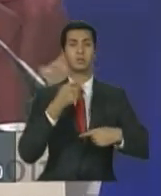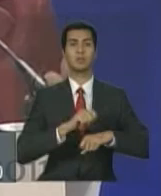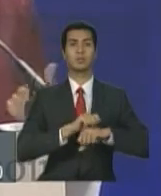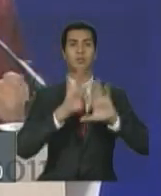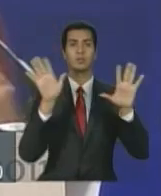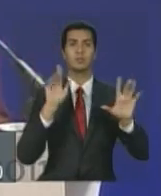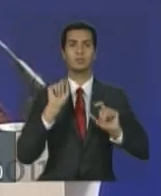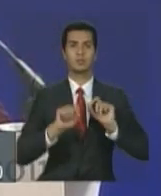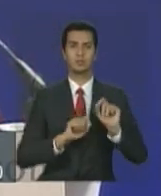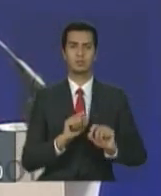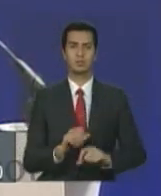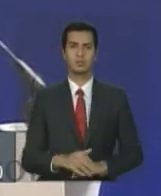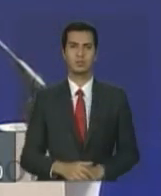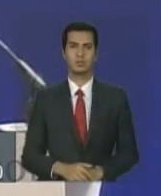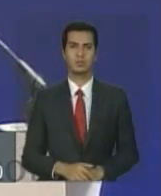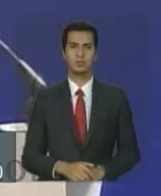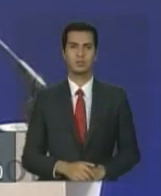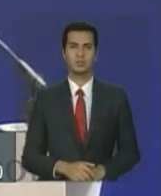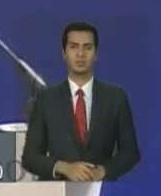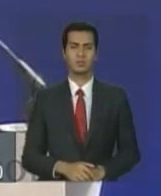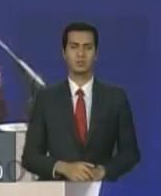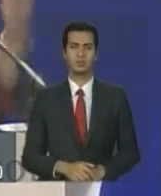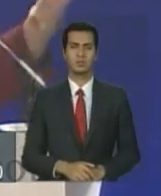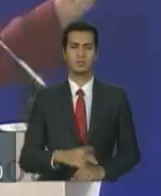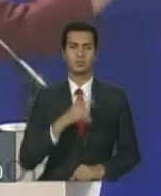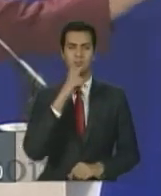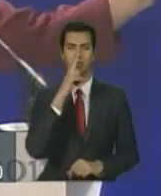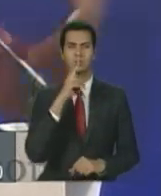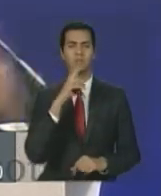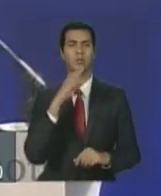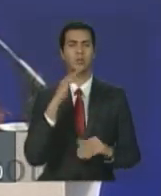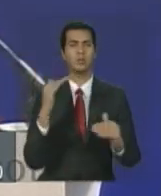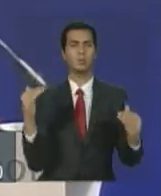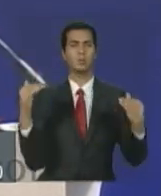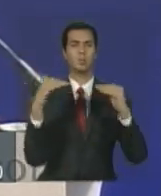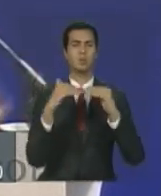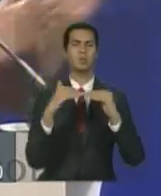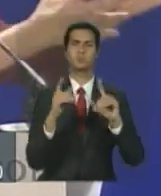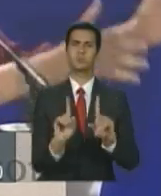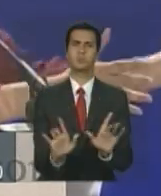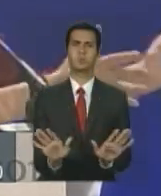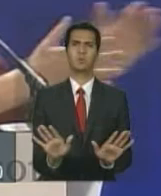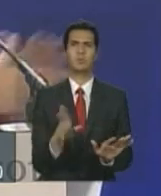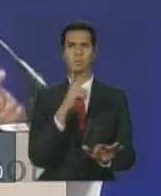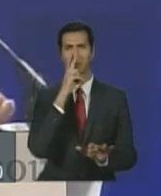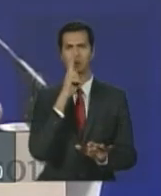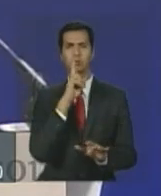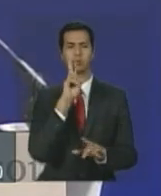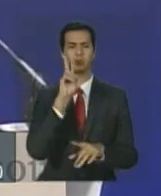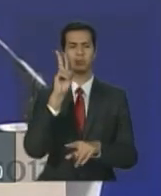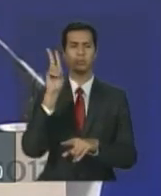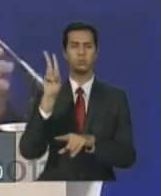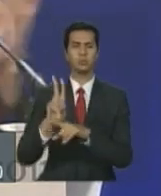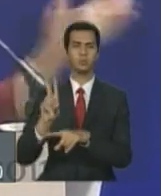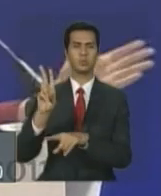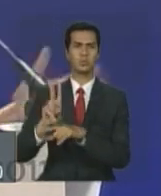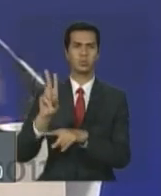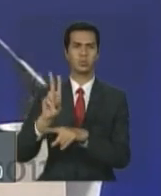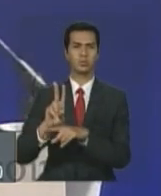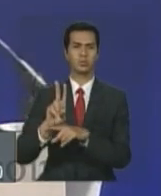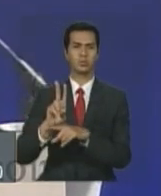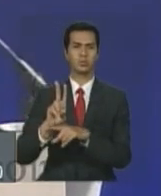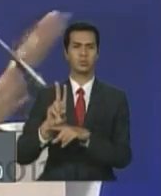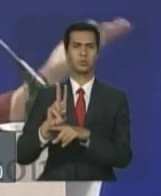considerada até, não estou falando que é igual, mas é como se fosse, né, uma proteção de qualquer